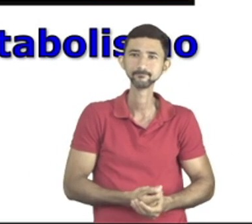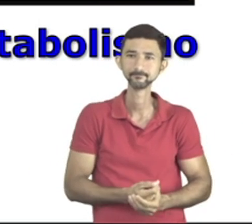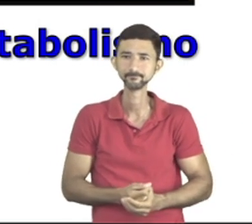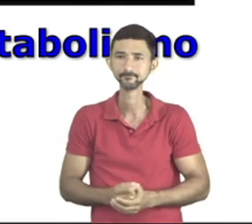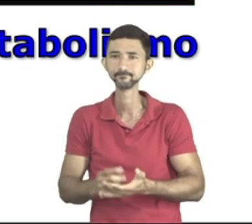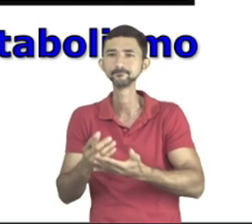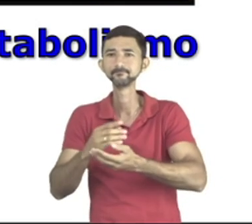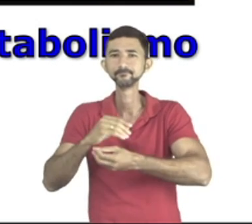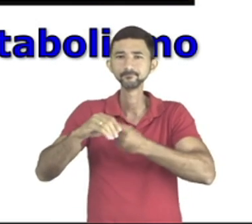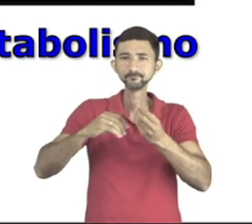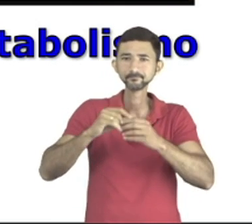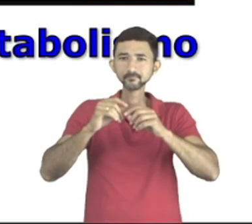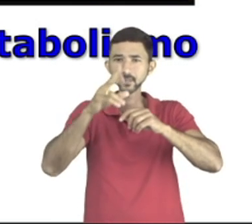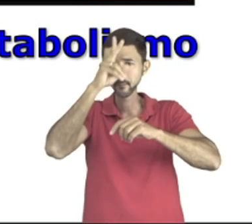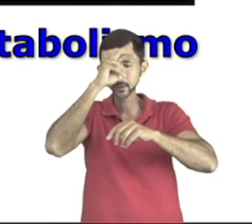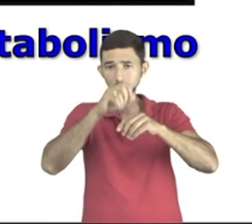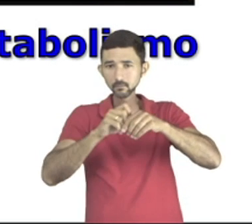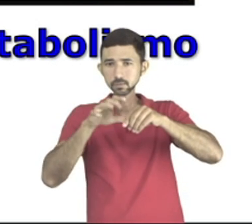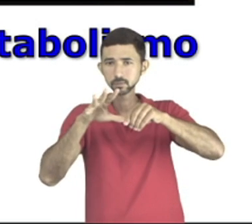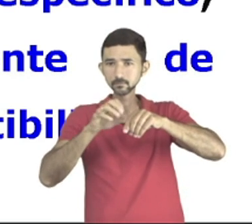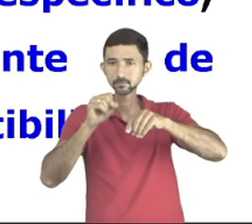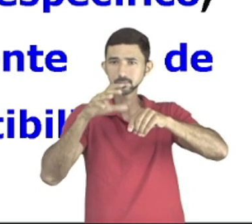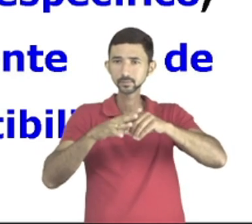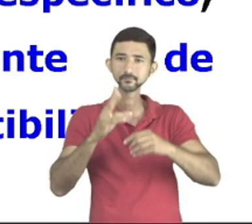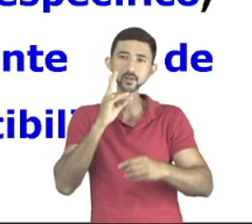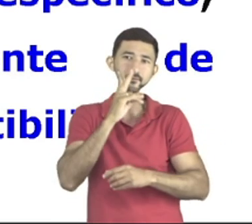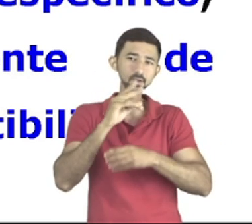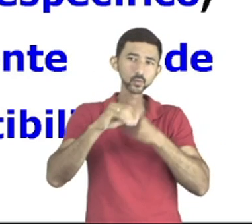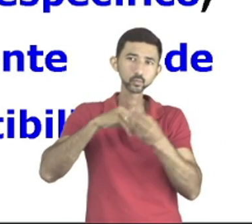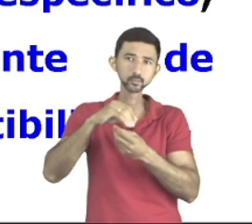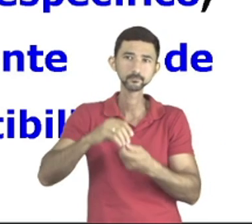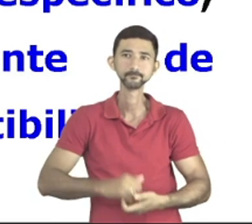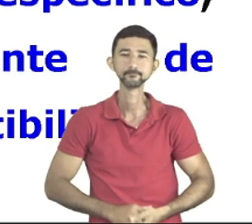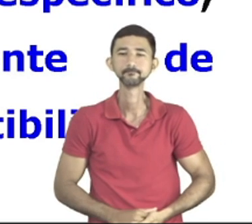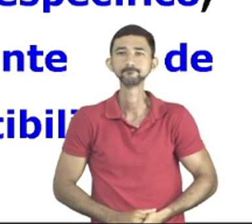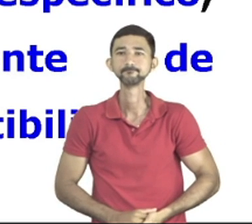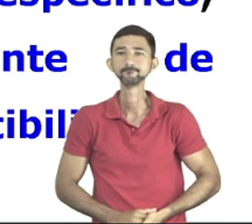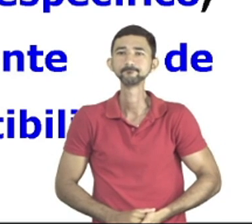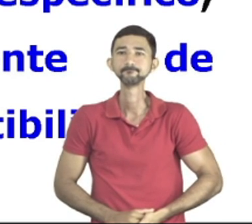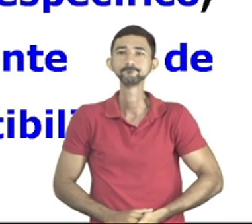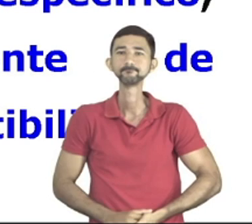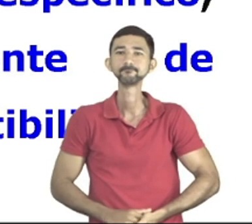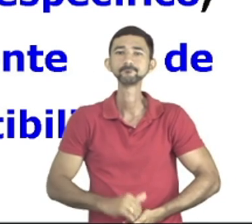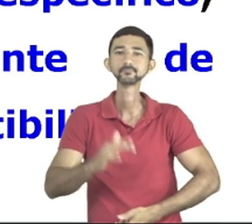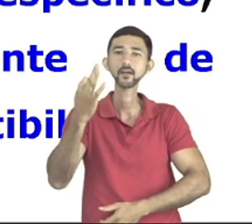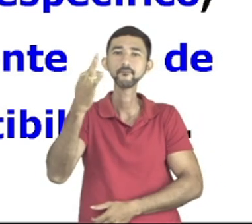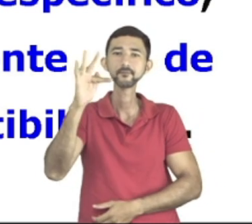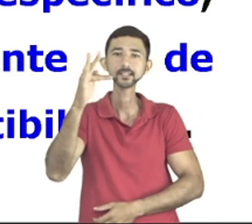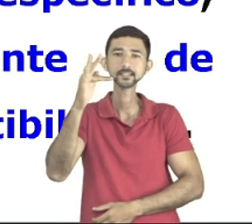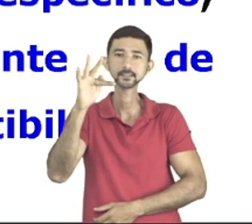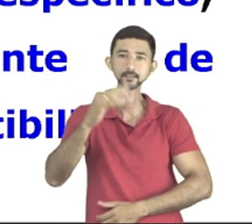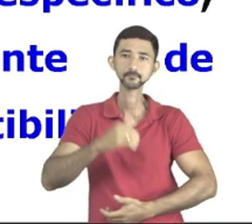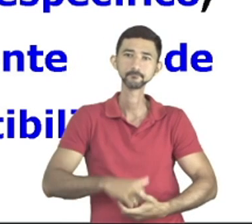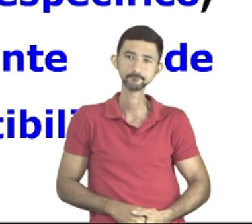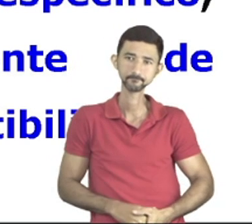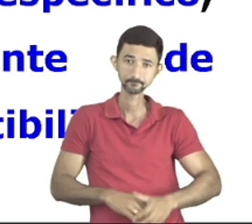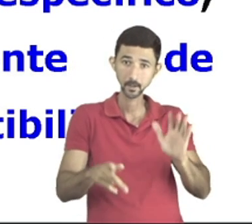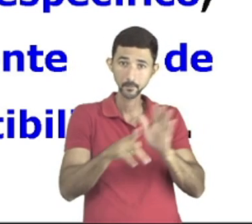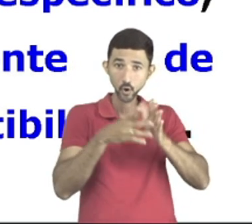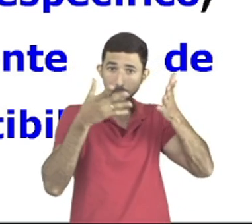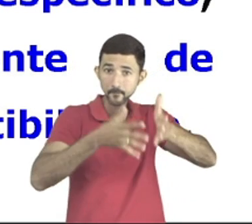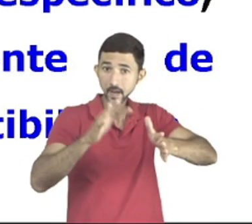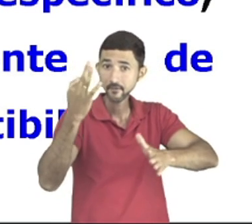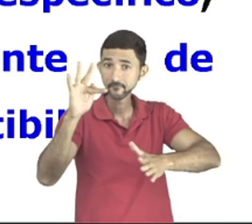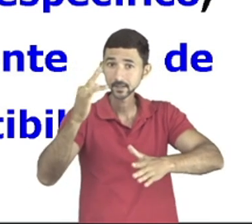metabolismo, a bioluminescência e a fermentação. As físicas, as propriedades